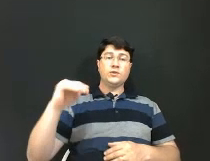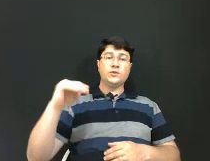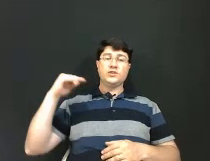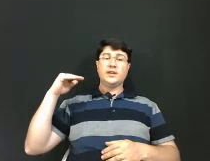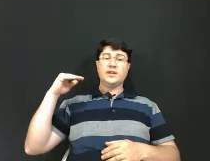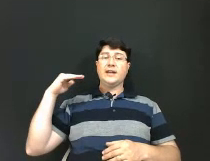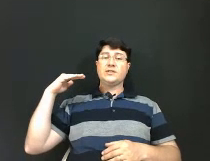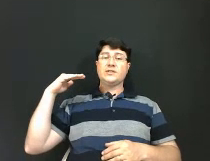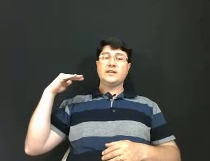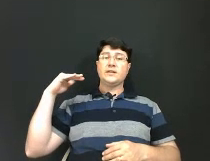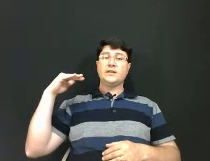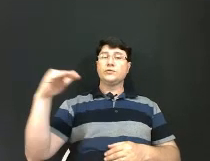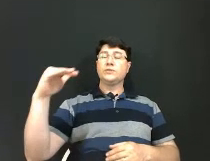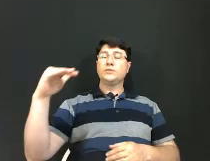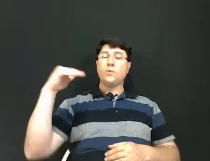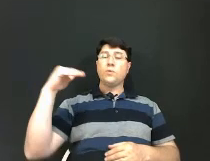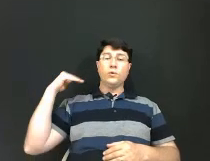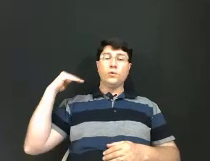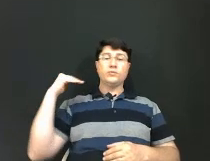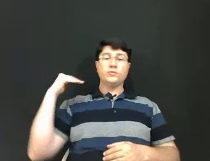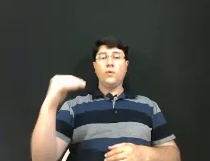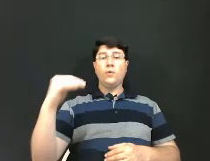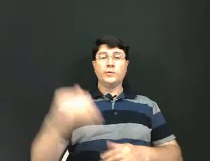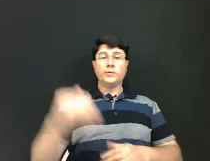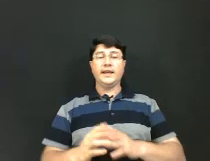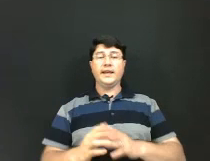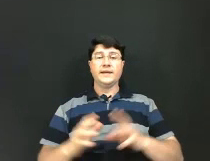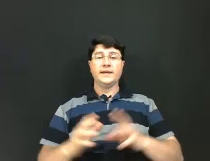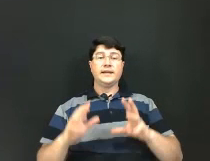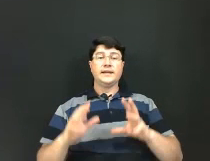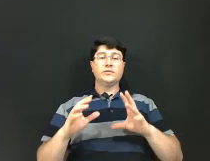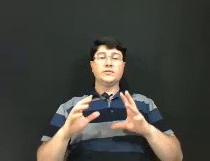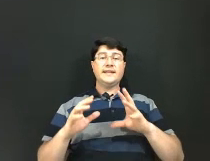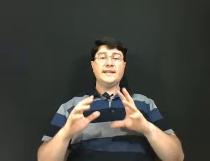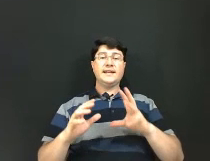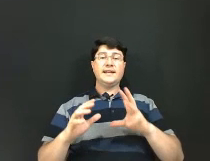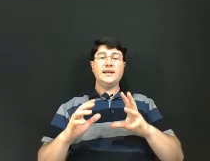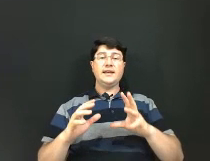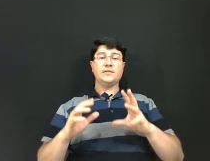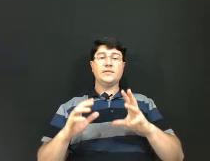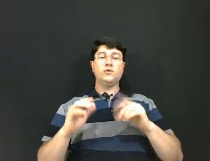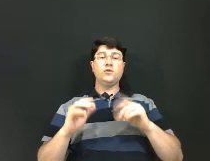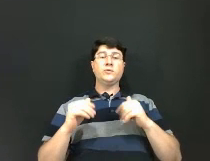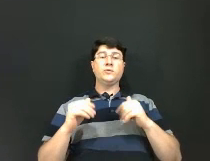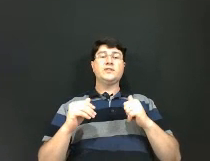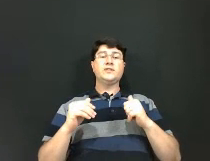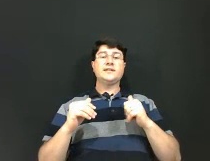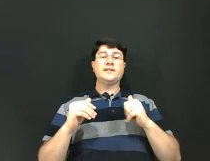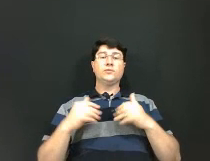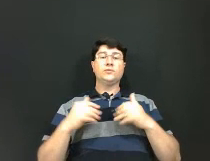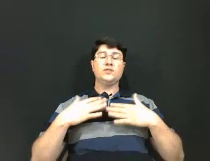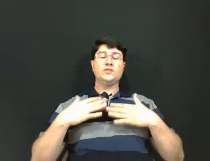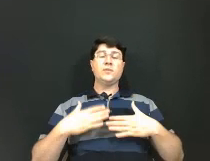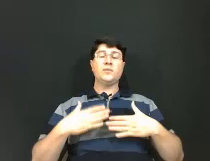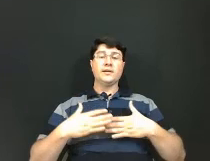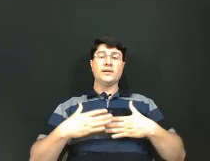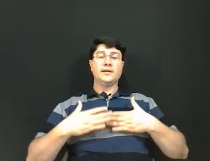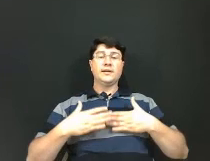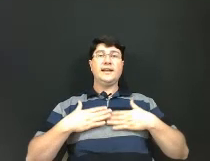no horizonte, às vezes aqui na altura do rosto, do ombro, né? Então, nessa linha, o corpo do